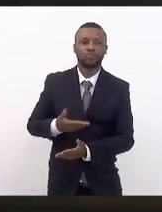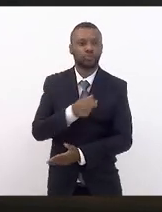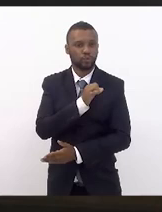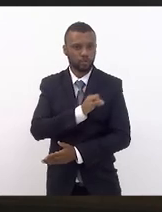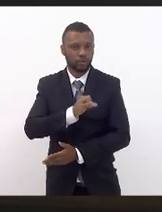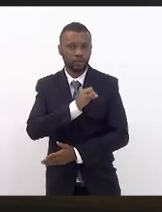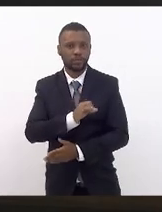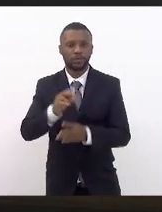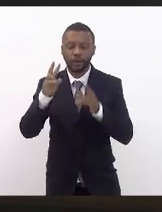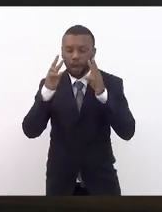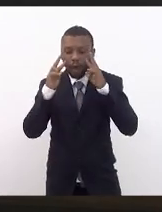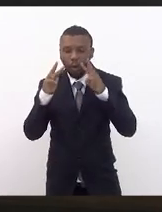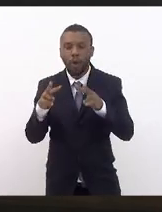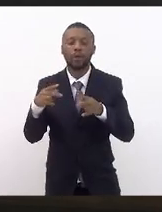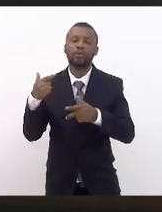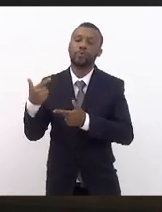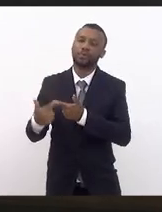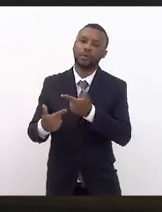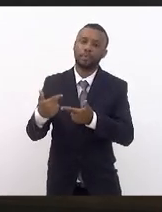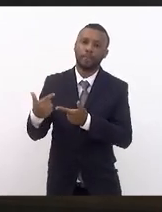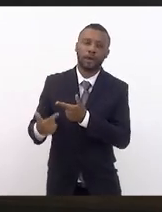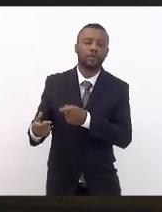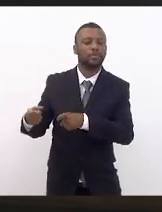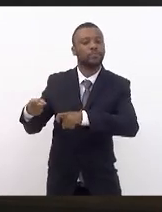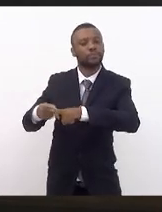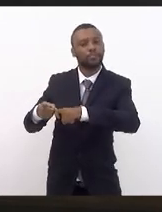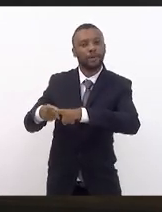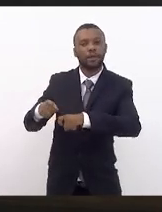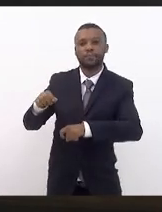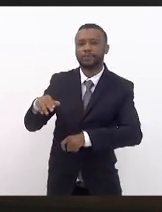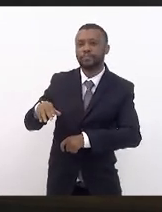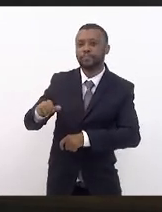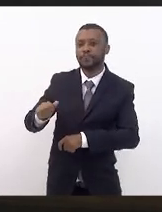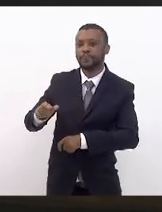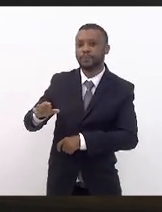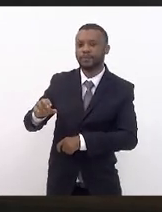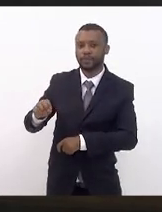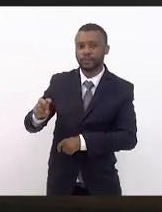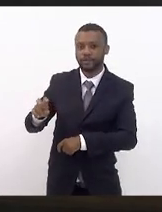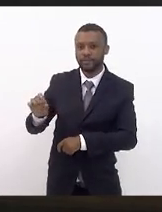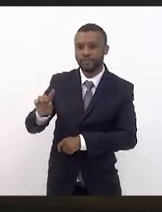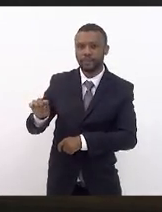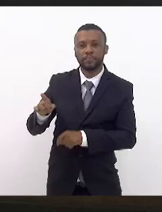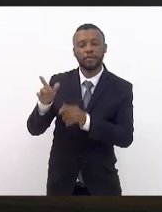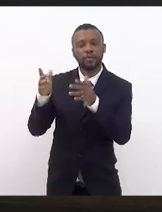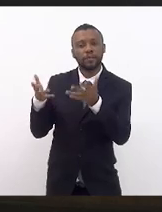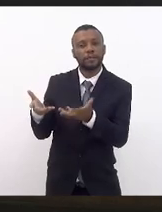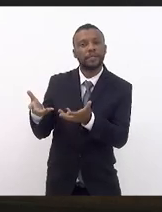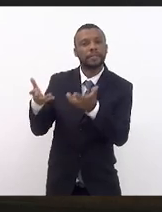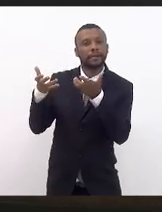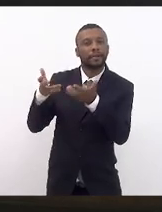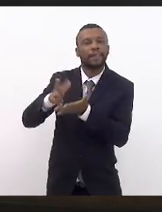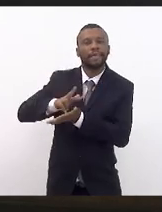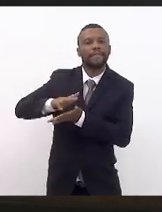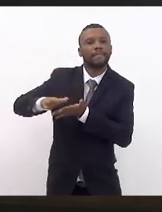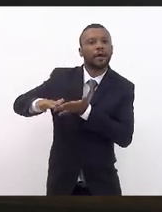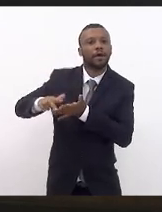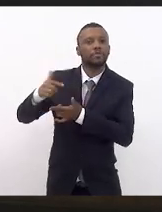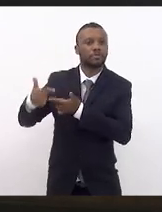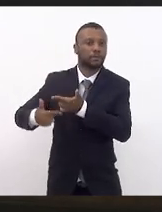qual reconhece o trabalho do Dr. Mário Vaz por se destacar em várias atividades